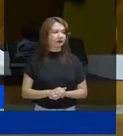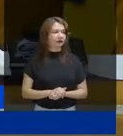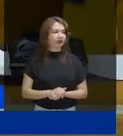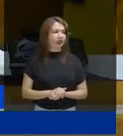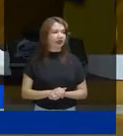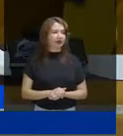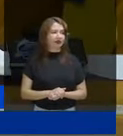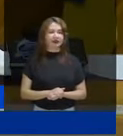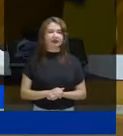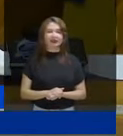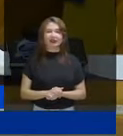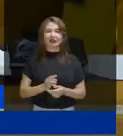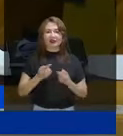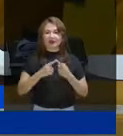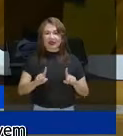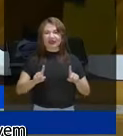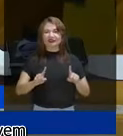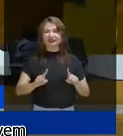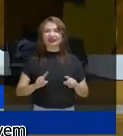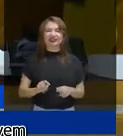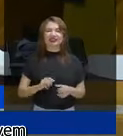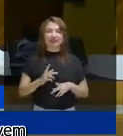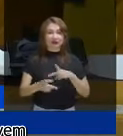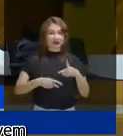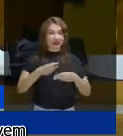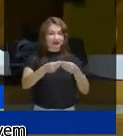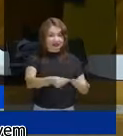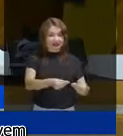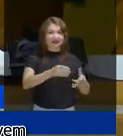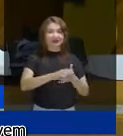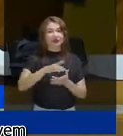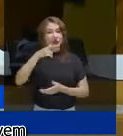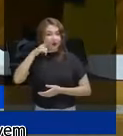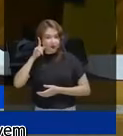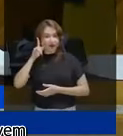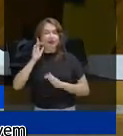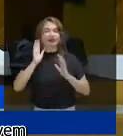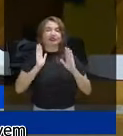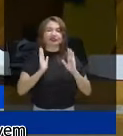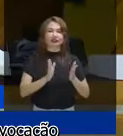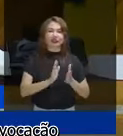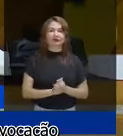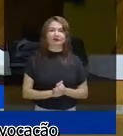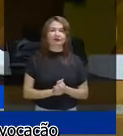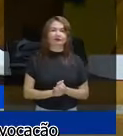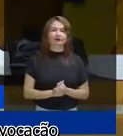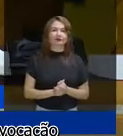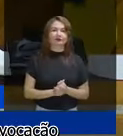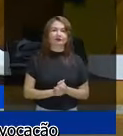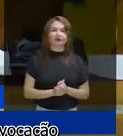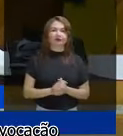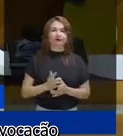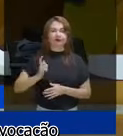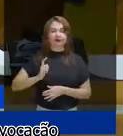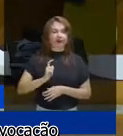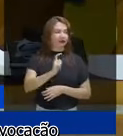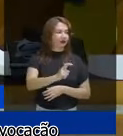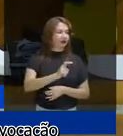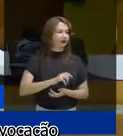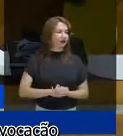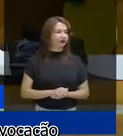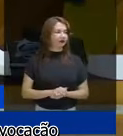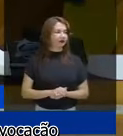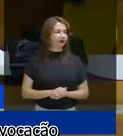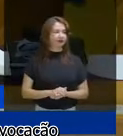natalício, de aniversário, mas o presente que ela ganhou veio desde ontem, né, o presente que foi realmente uma convocação